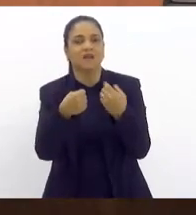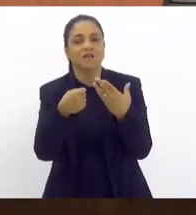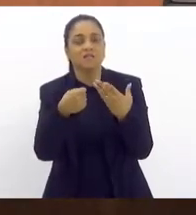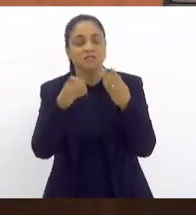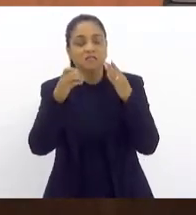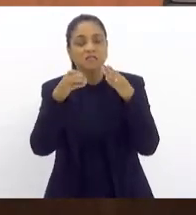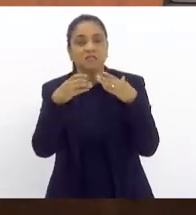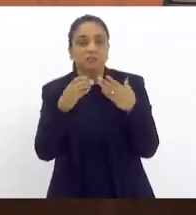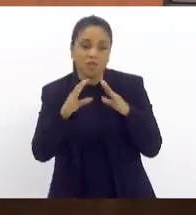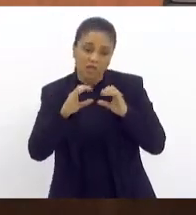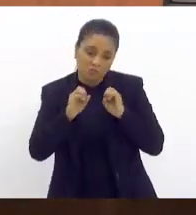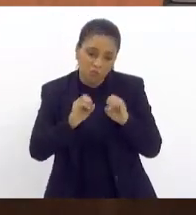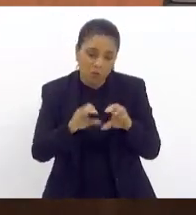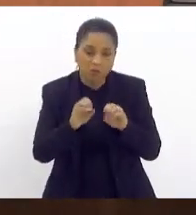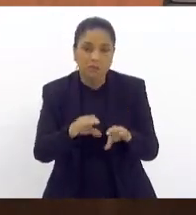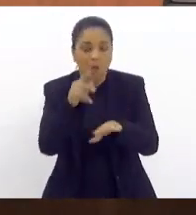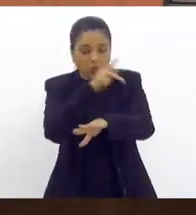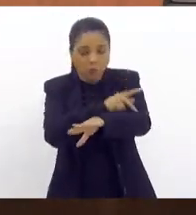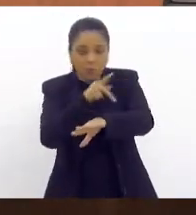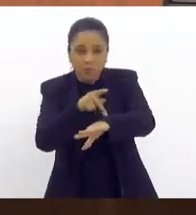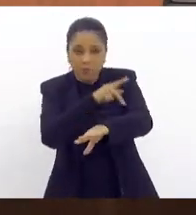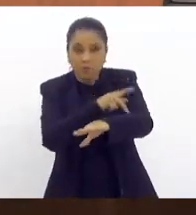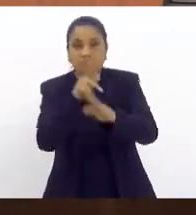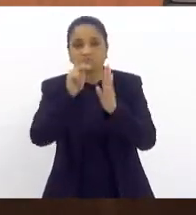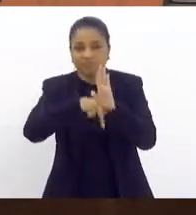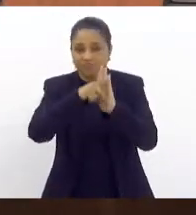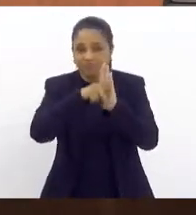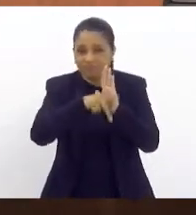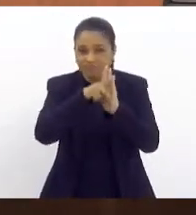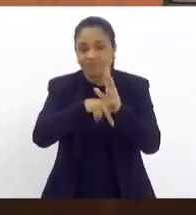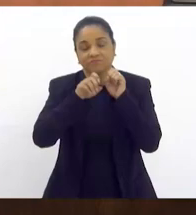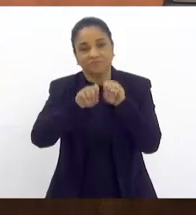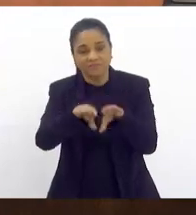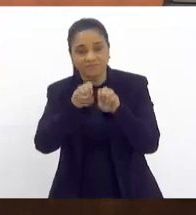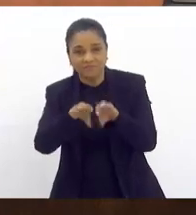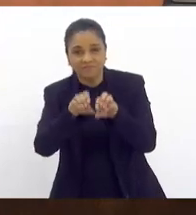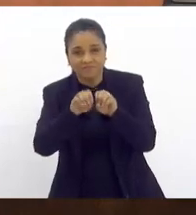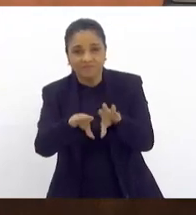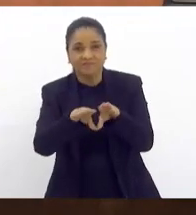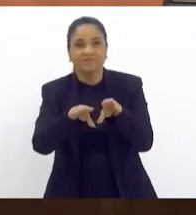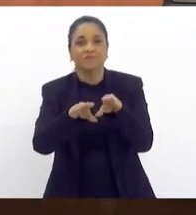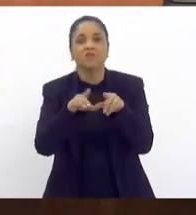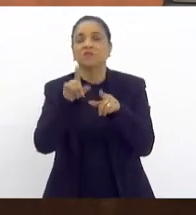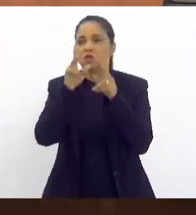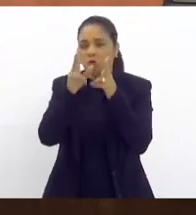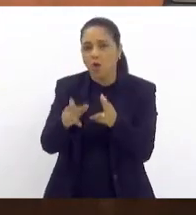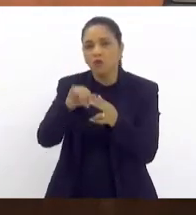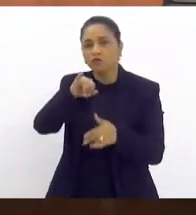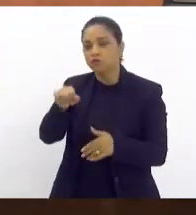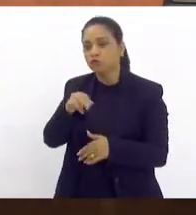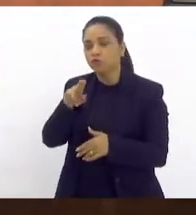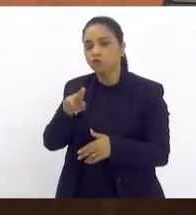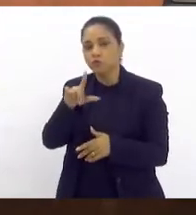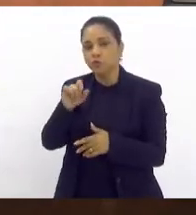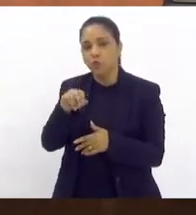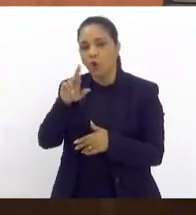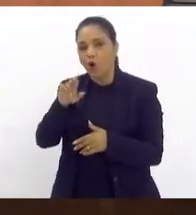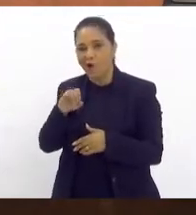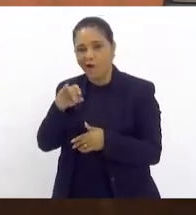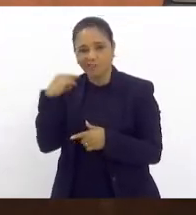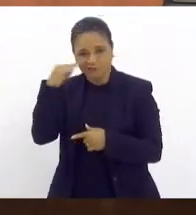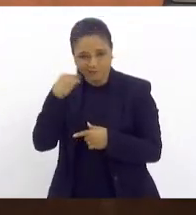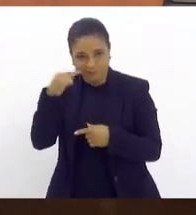questões num projeto Educacional sólido e que obviamente como foi dito pelo Deputado Júlio Rocha vai mudar o futuro das nossas crianças